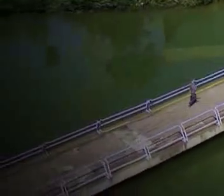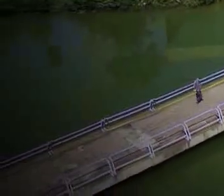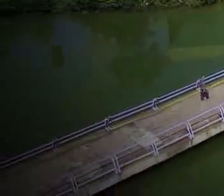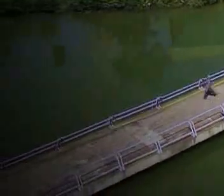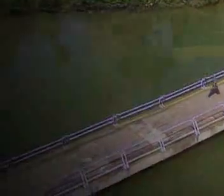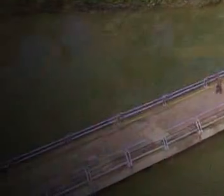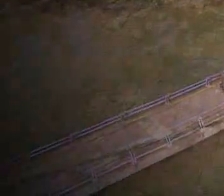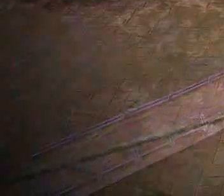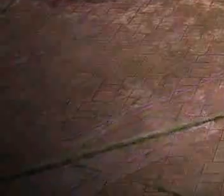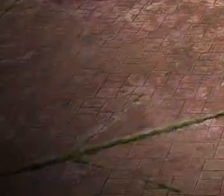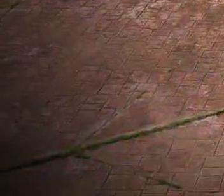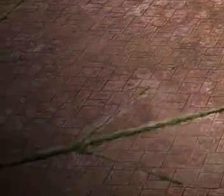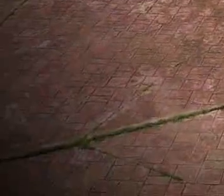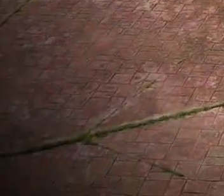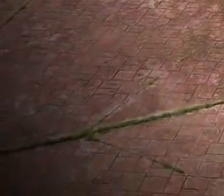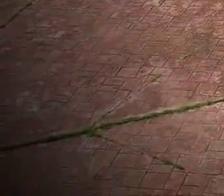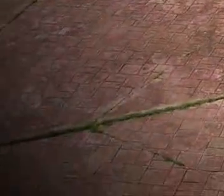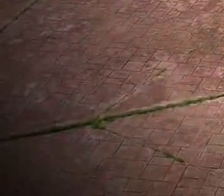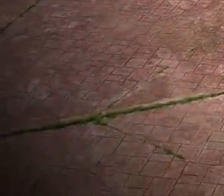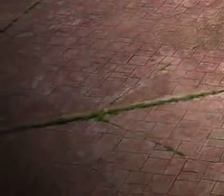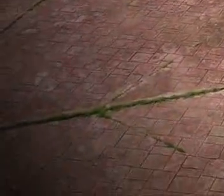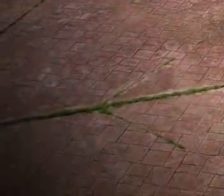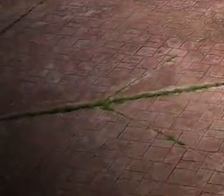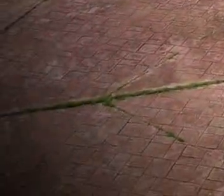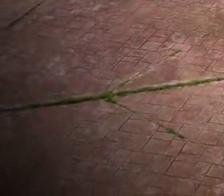e oi